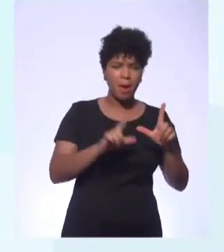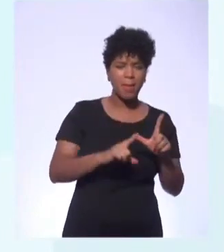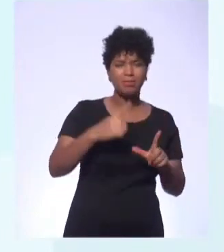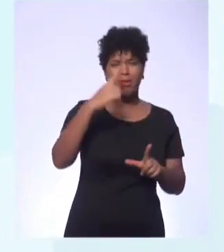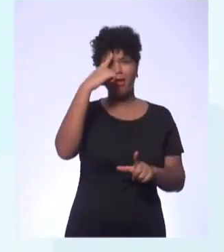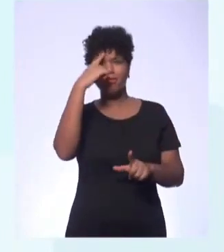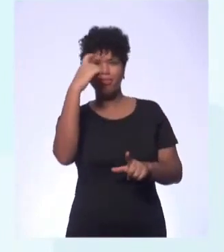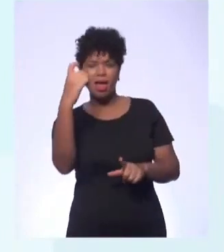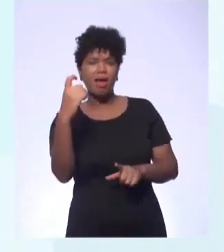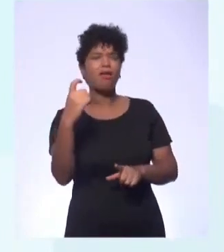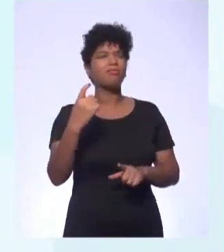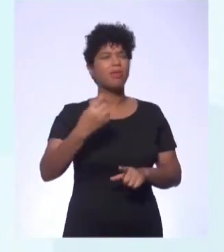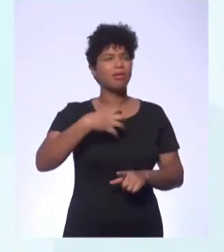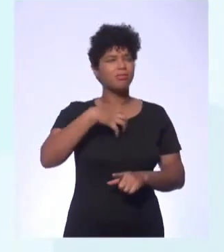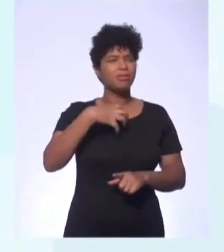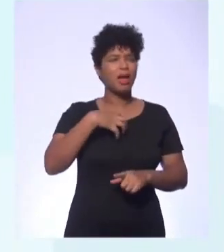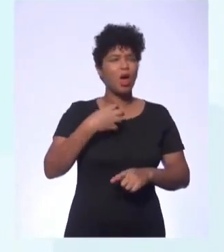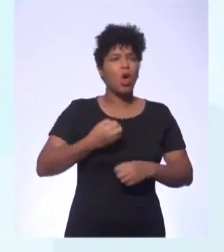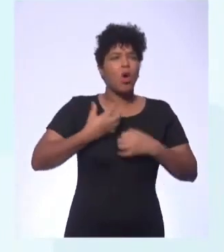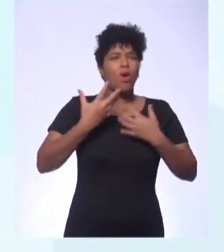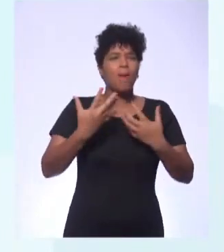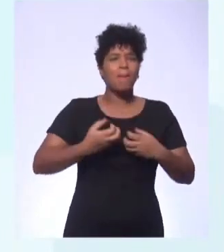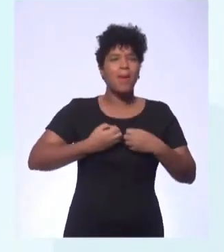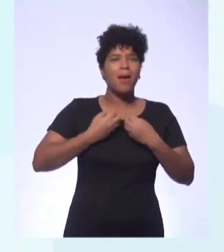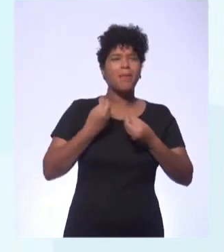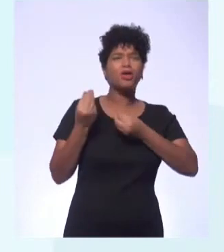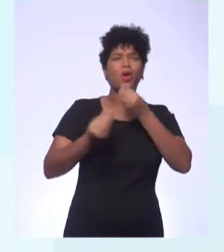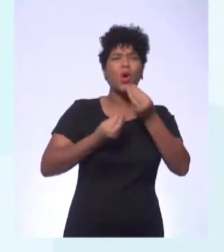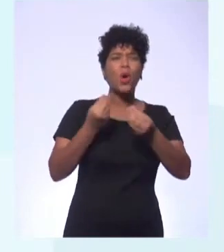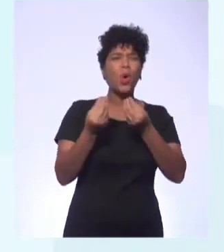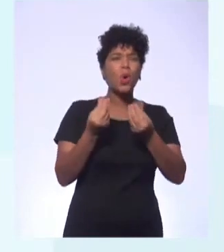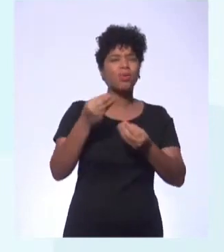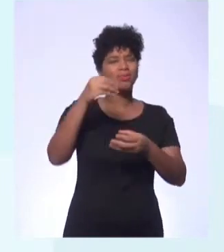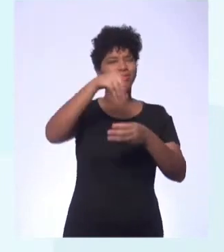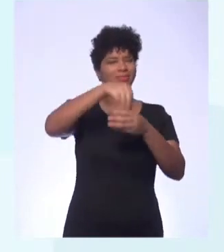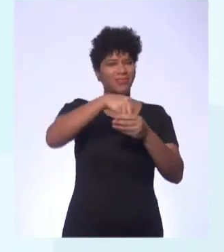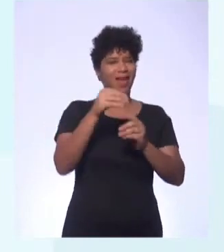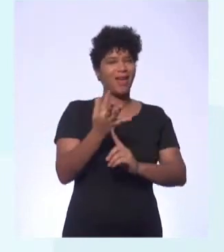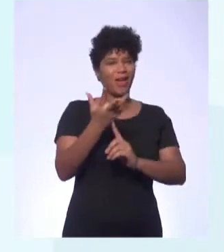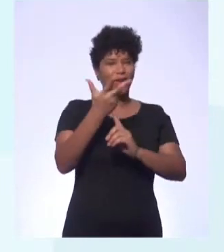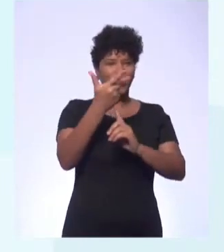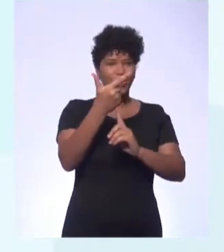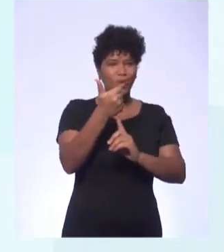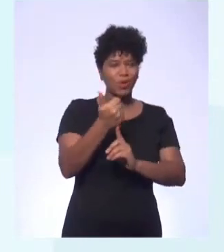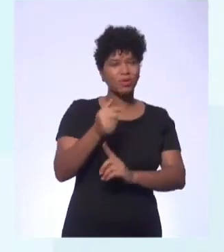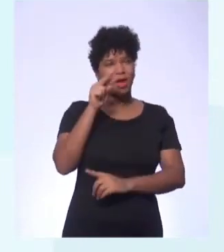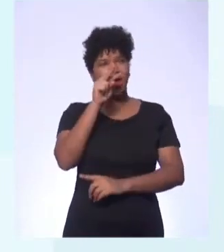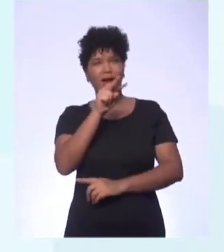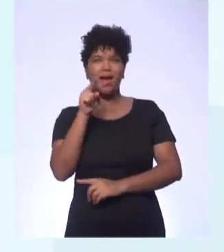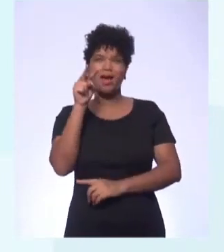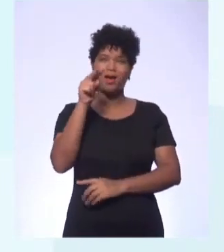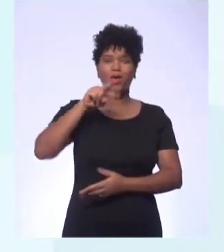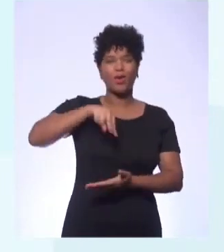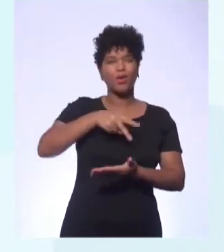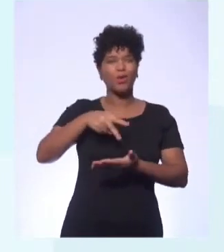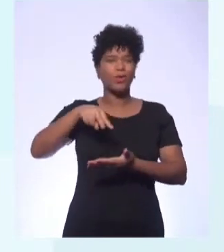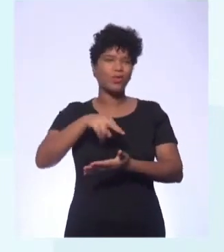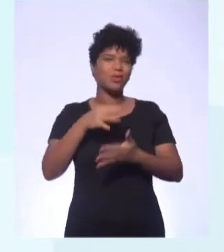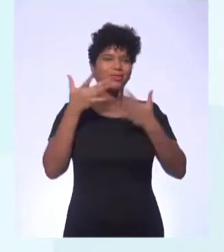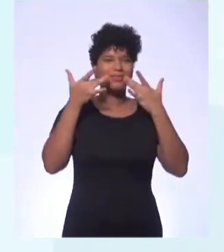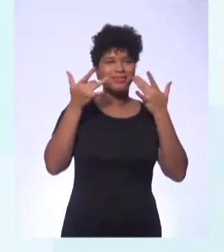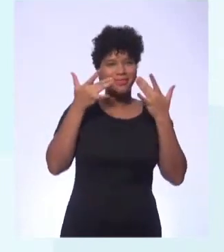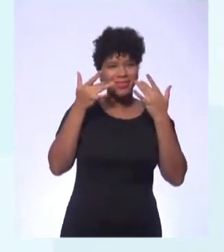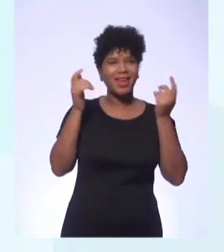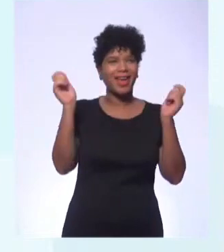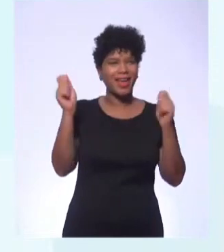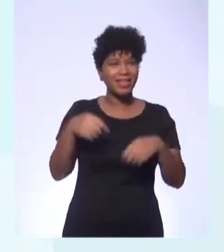sentimentos por meio da especificidade dos processos de criação nas linguagens das artes visuais, dança, música e teatro,